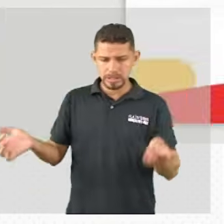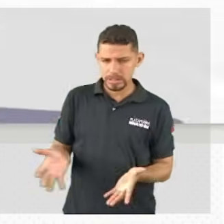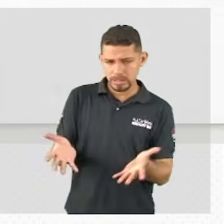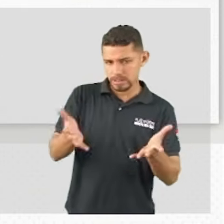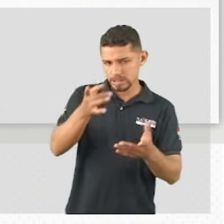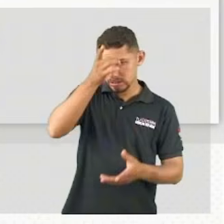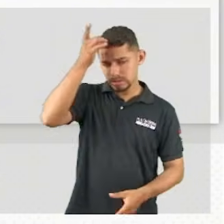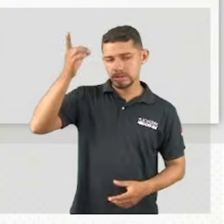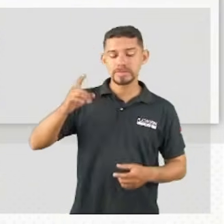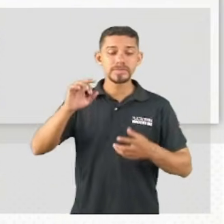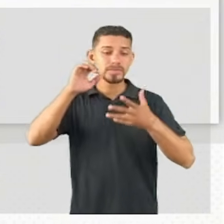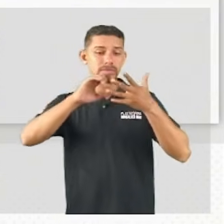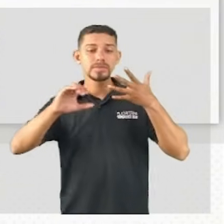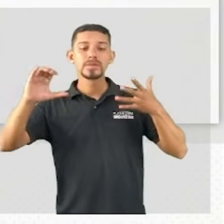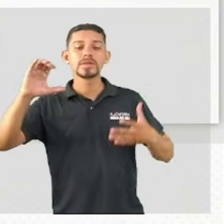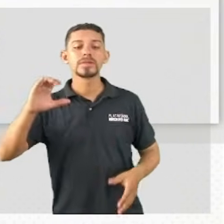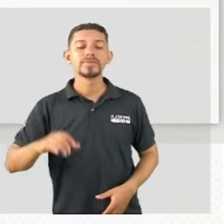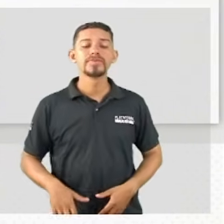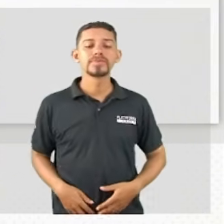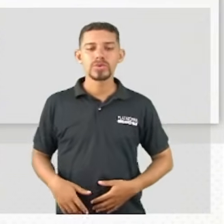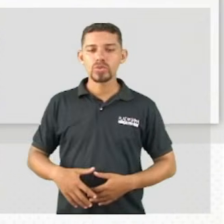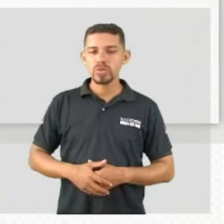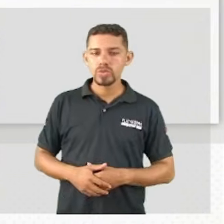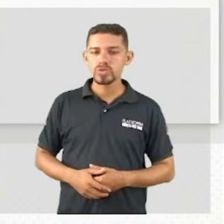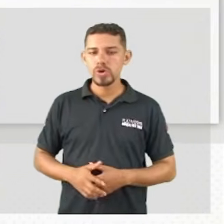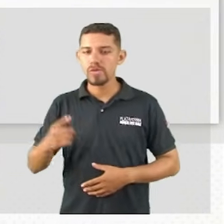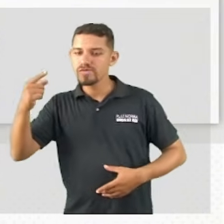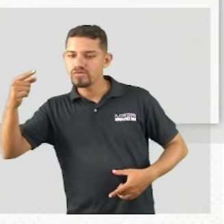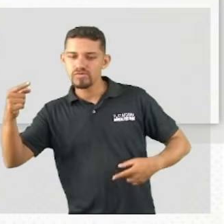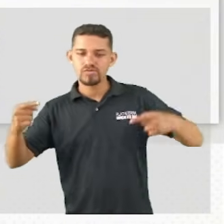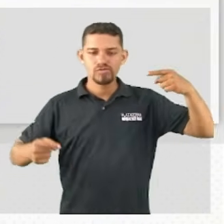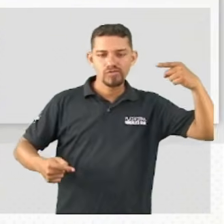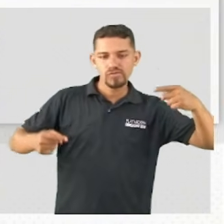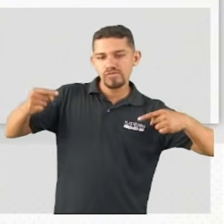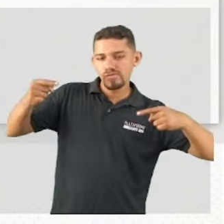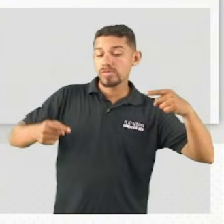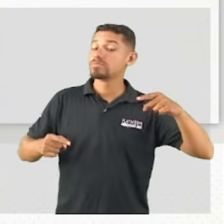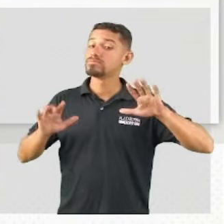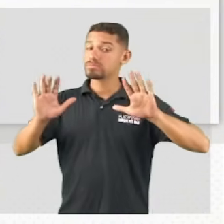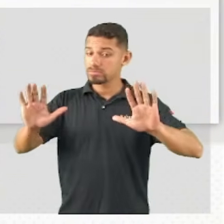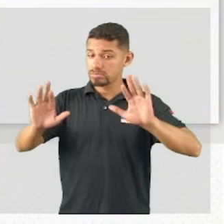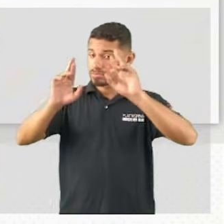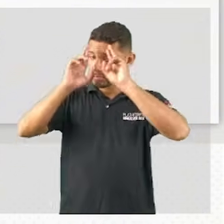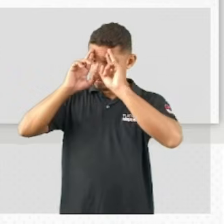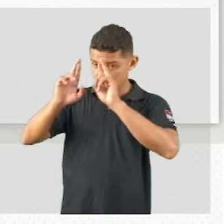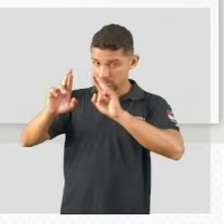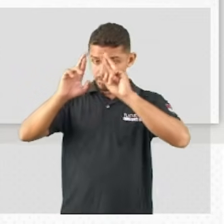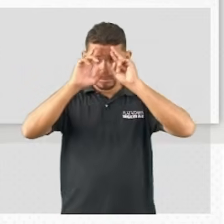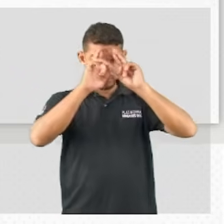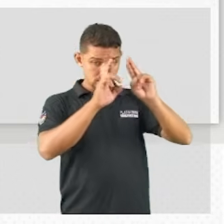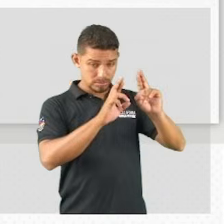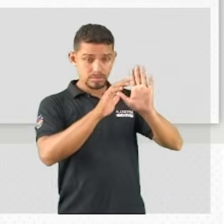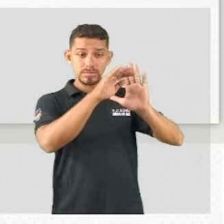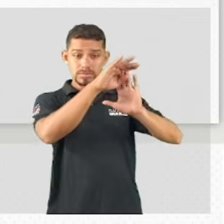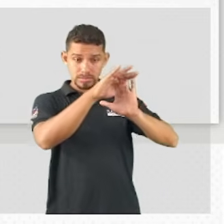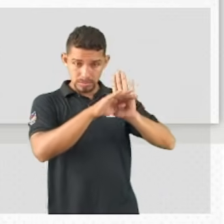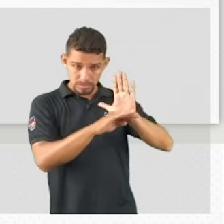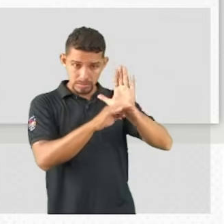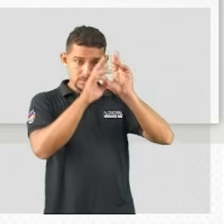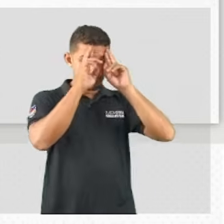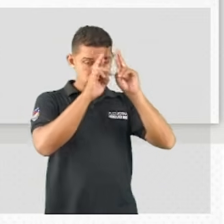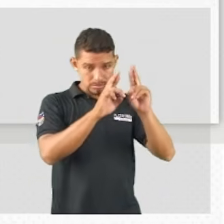a criatividade. Ou letra C, confrontar ideias de forma respeitosa, seguindo